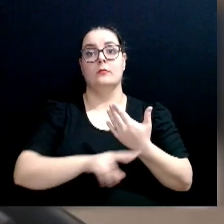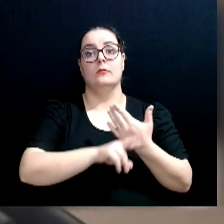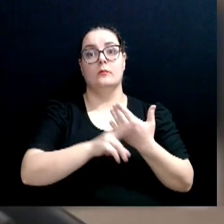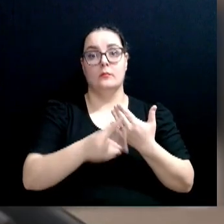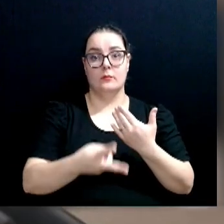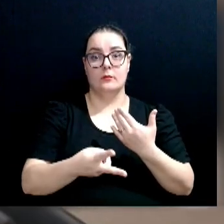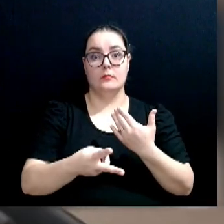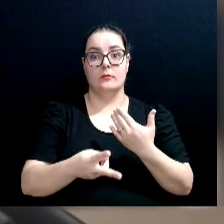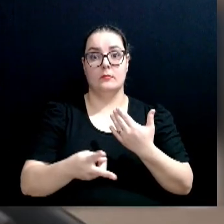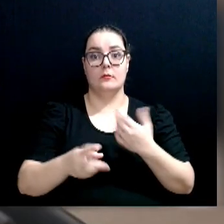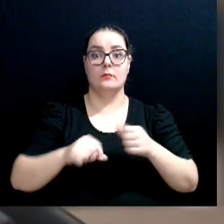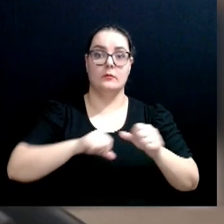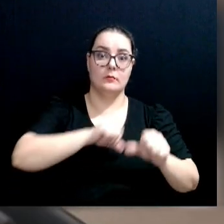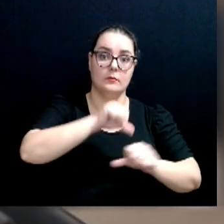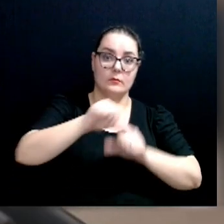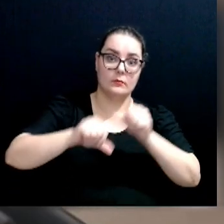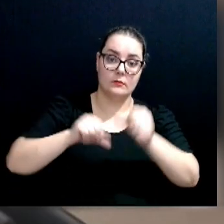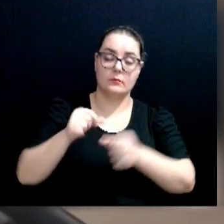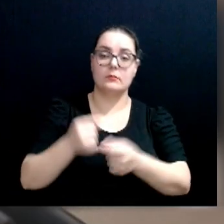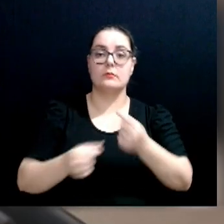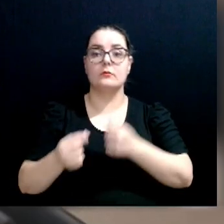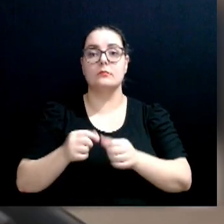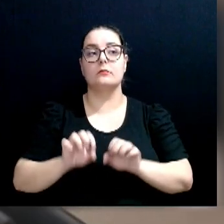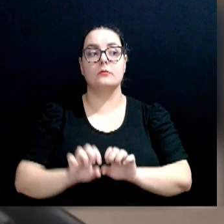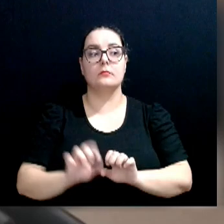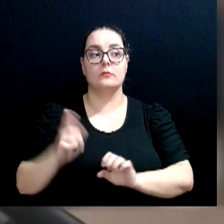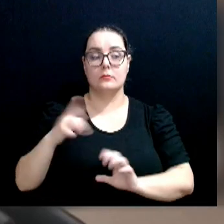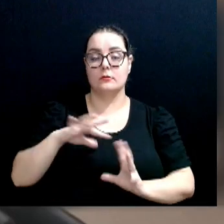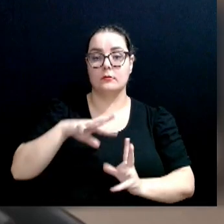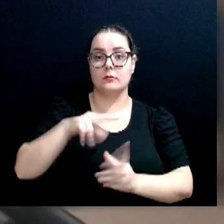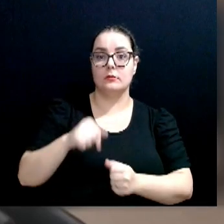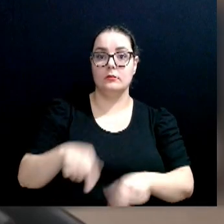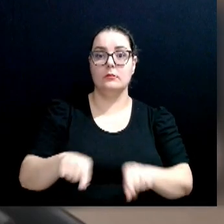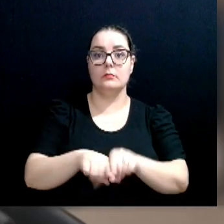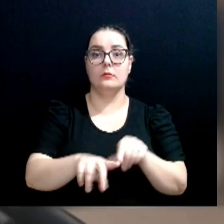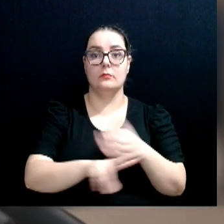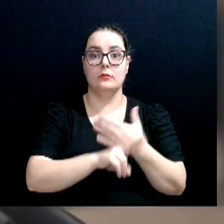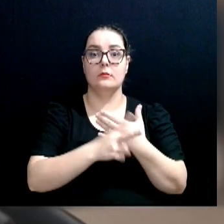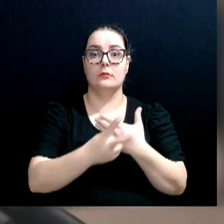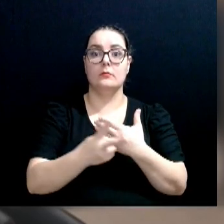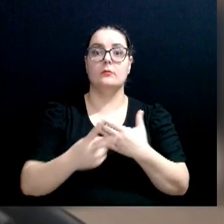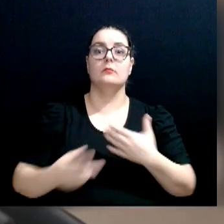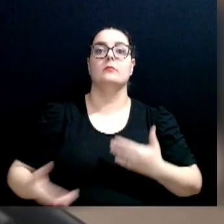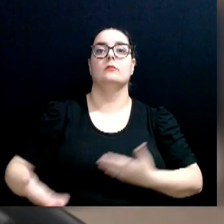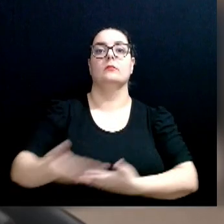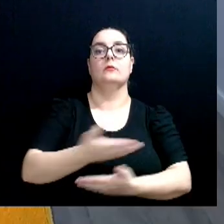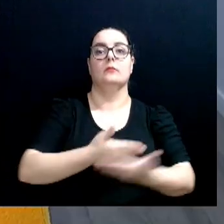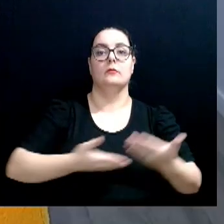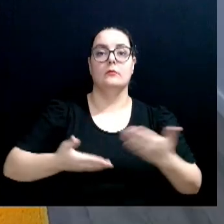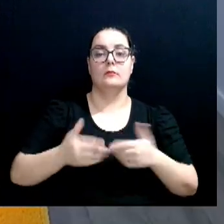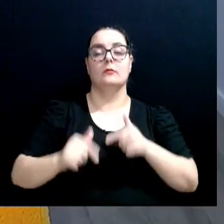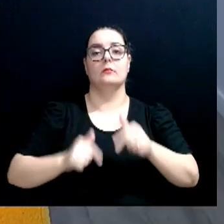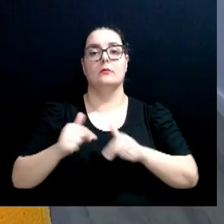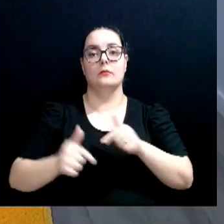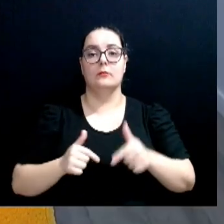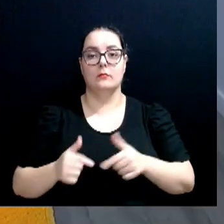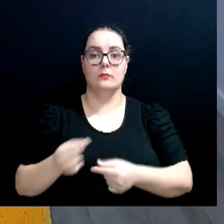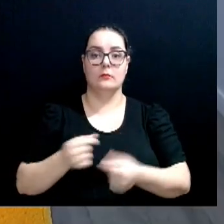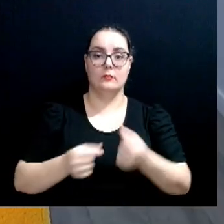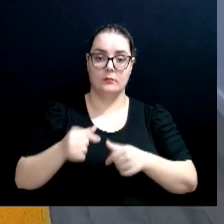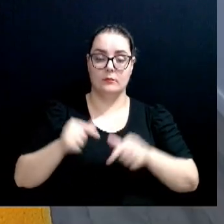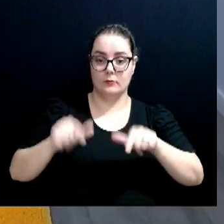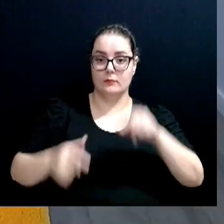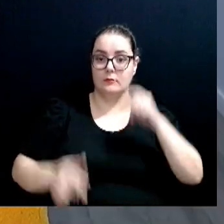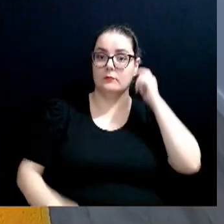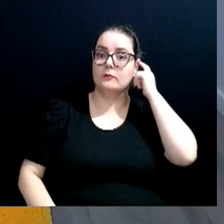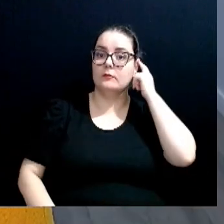transformações econômicas globais e seus reflexos no mercado de trabalho e na economia local. Falar sobre